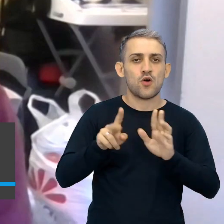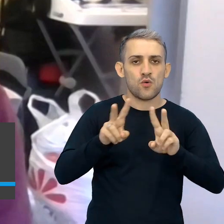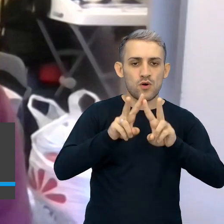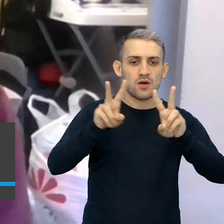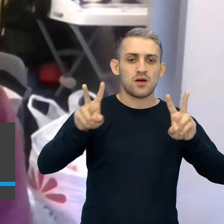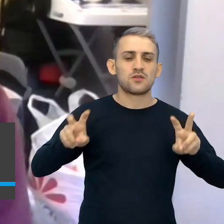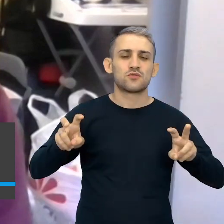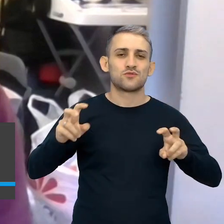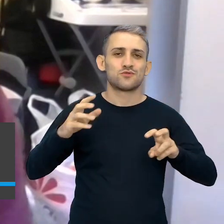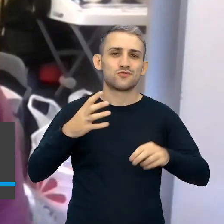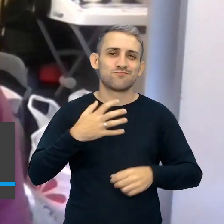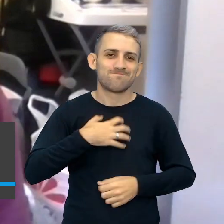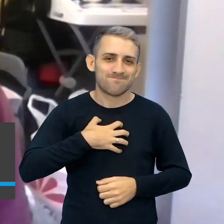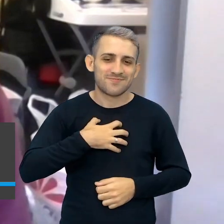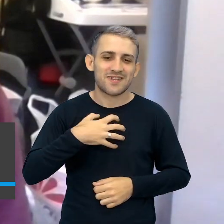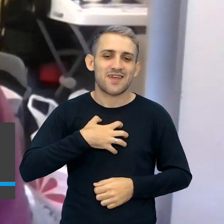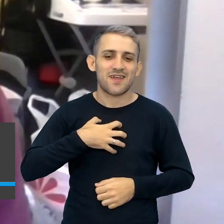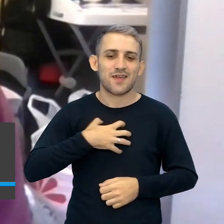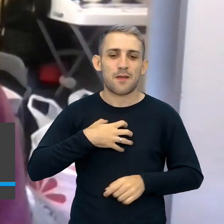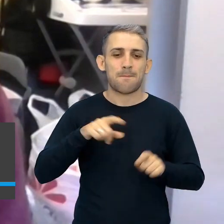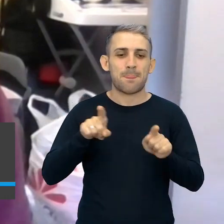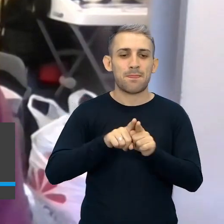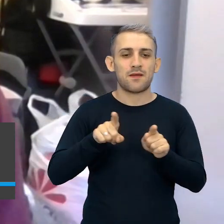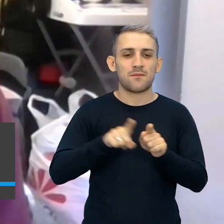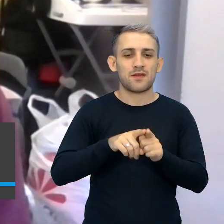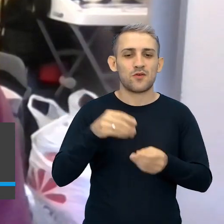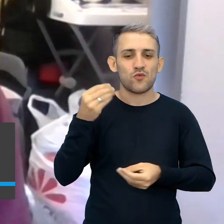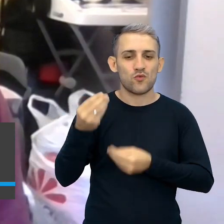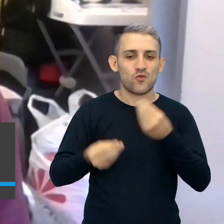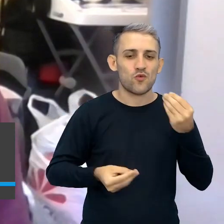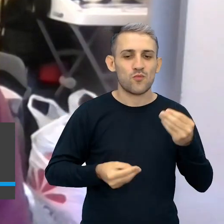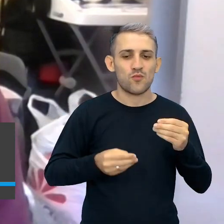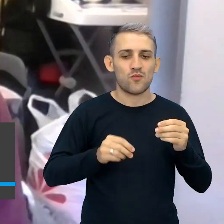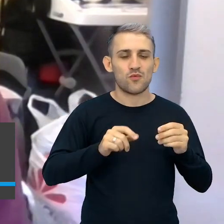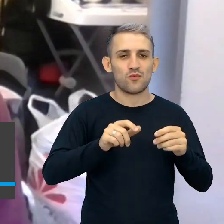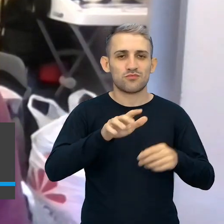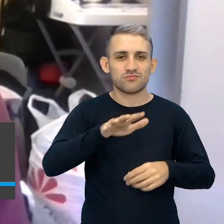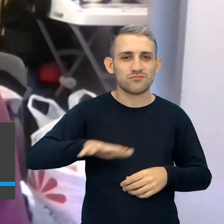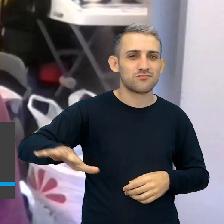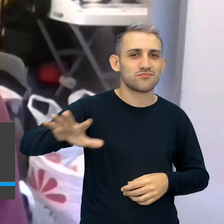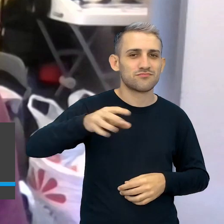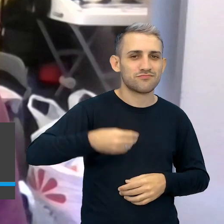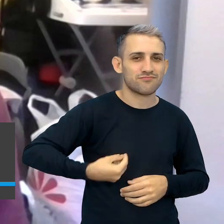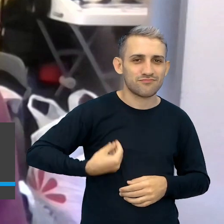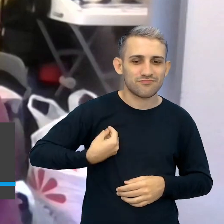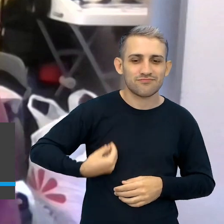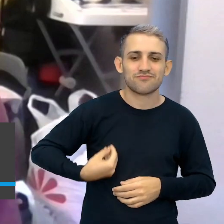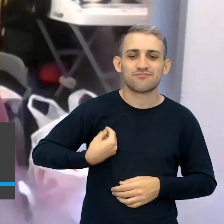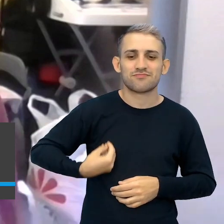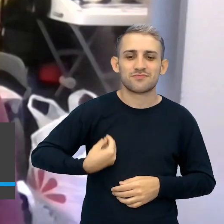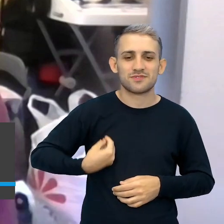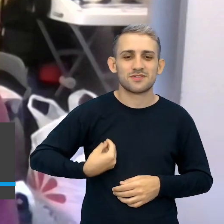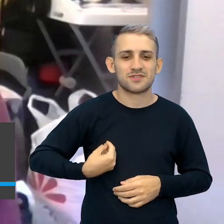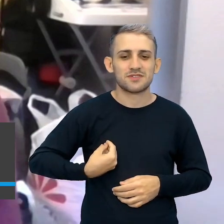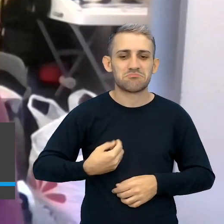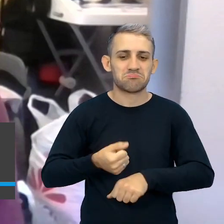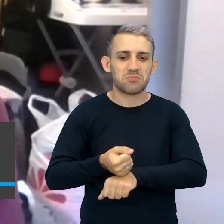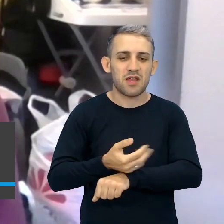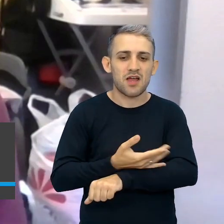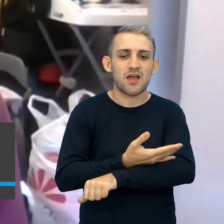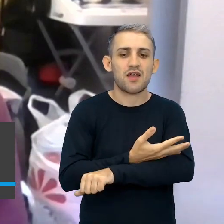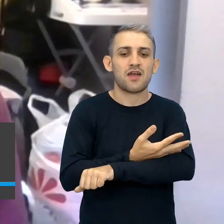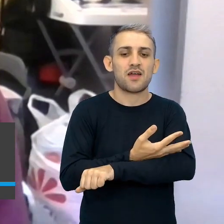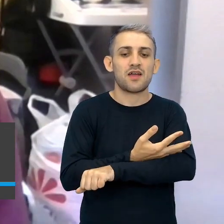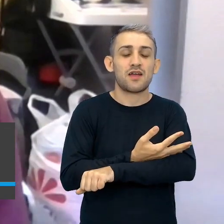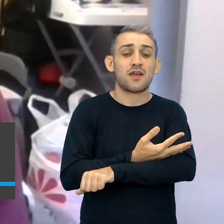os sentimentos, o estado de presença ali de uma cena, de uma situação, de uma emoção, e